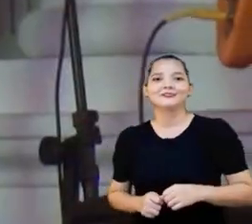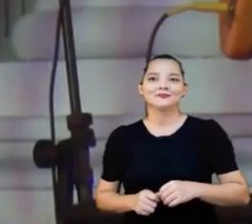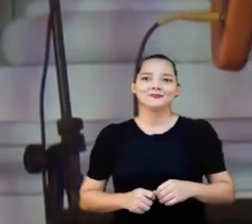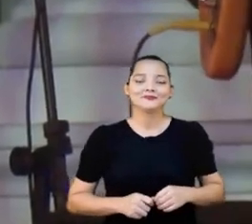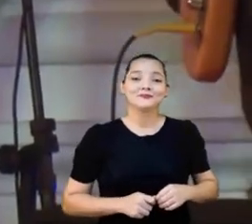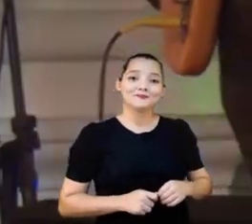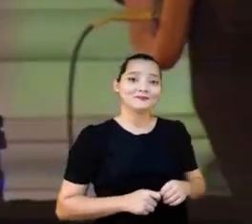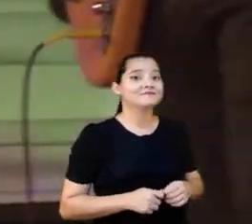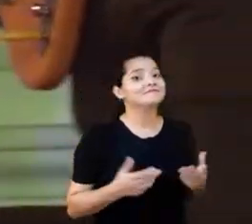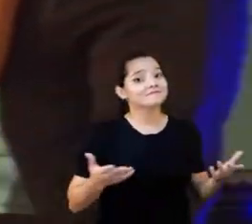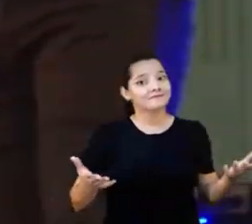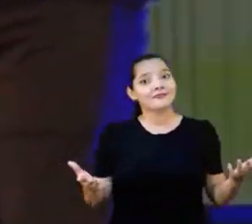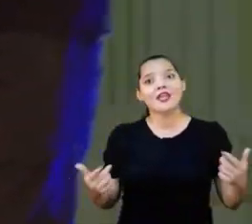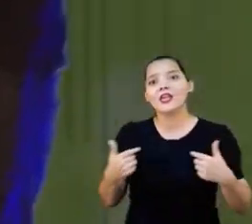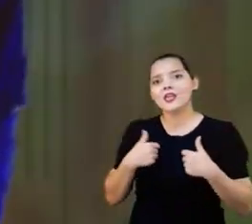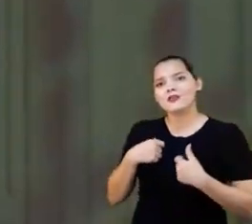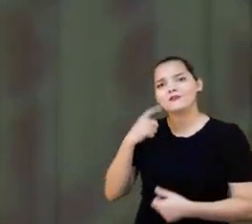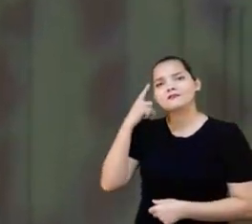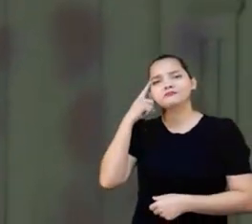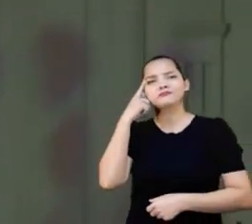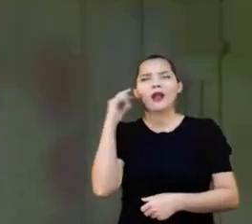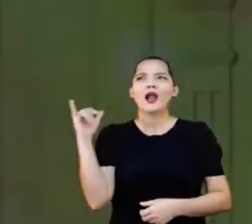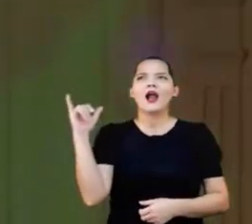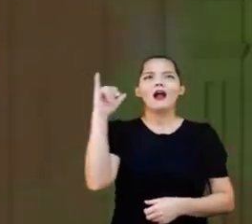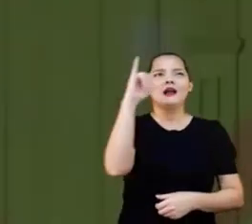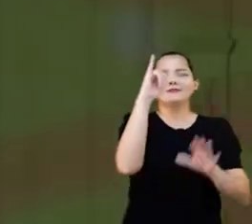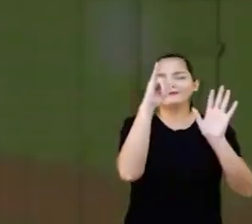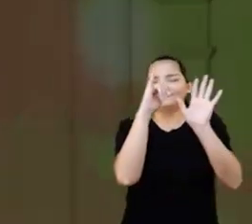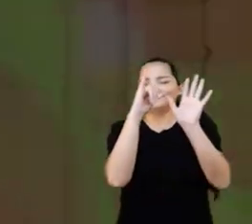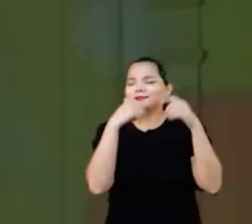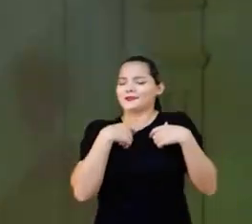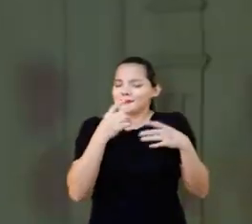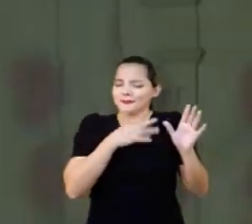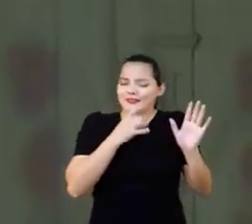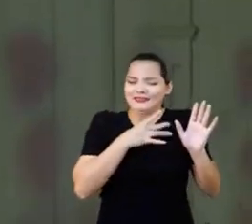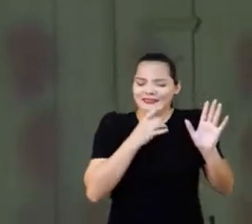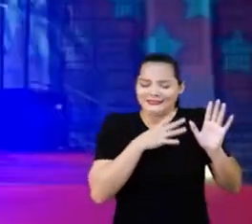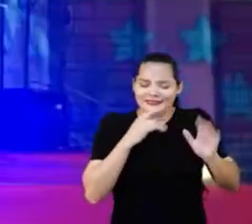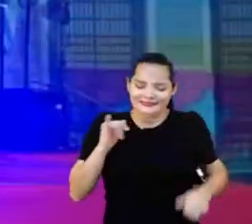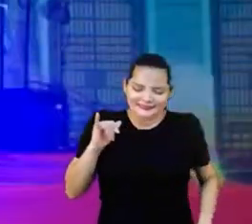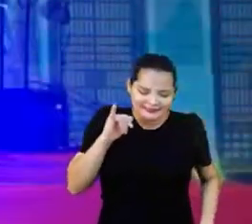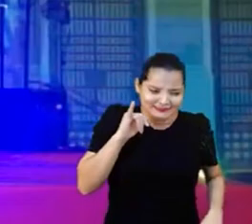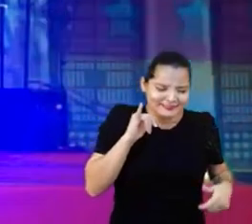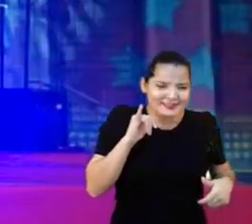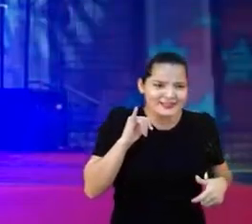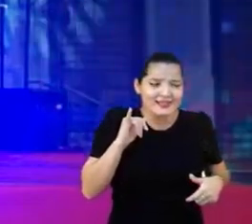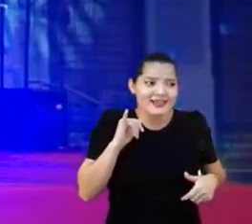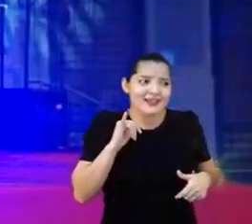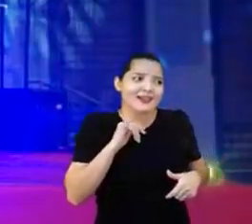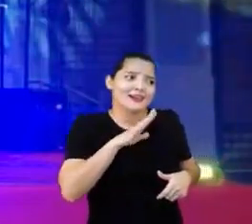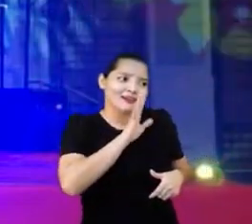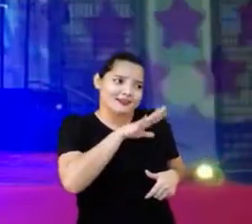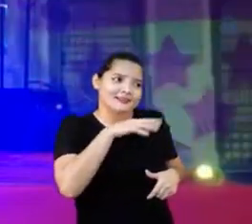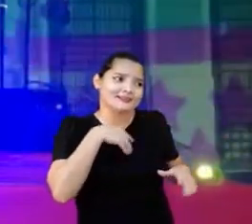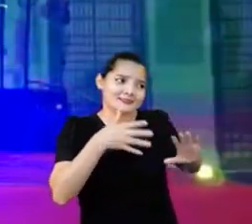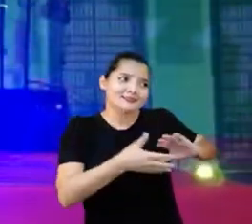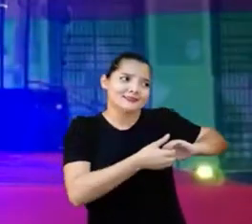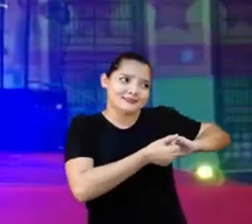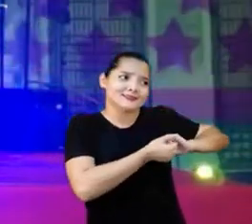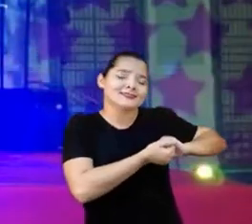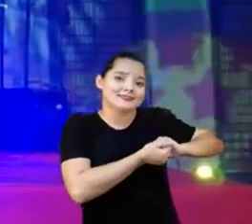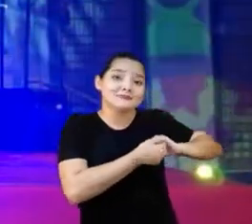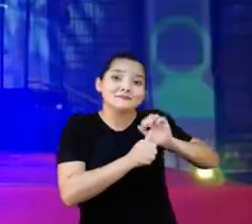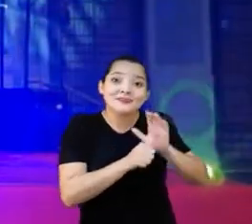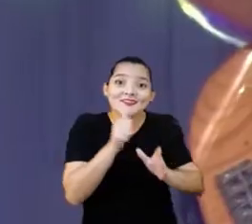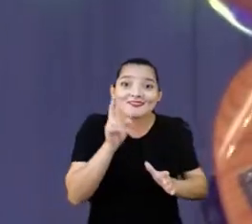Foi por medo de avião que eu segurei pela primeira vez a tua